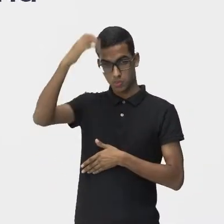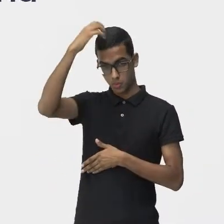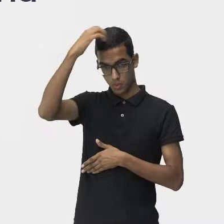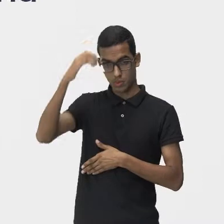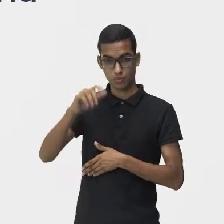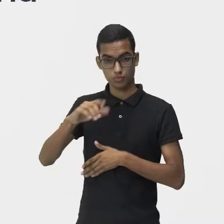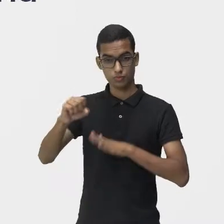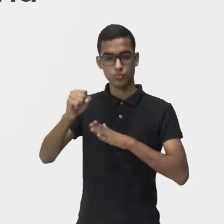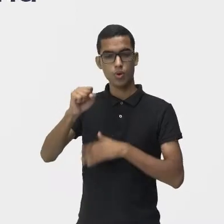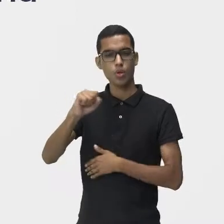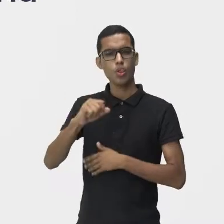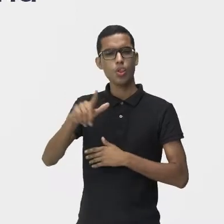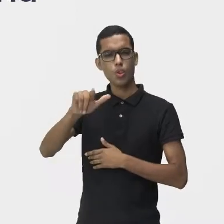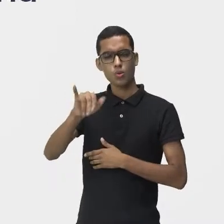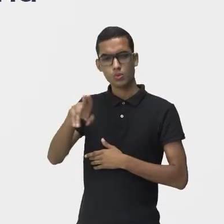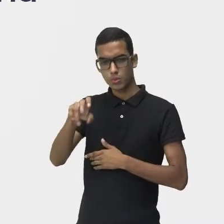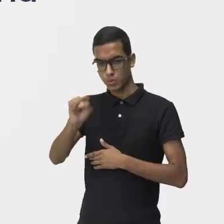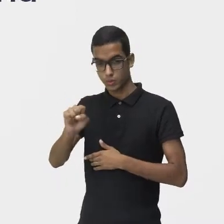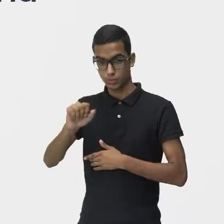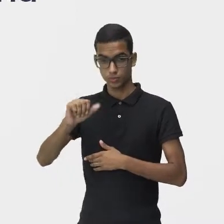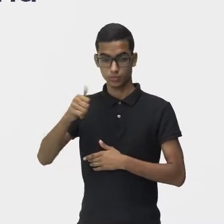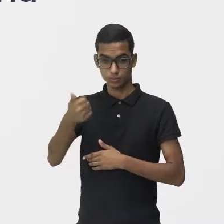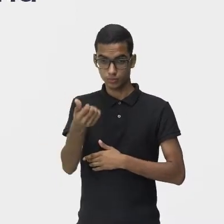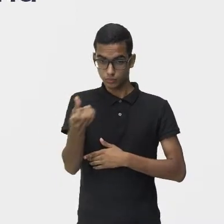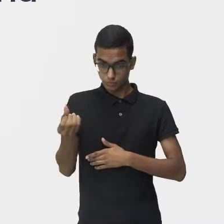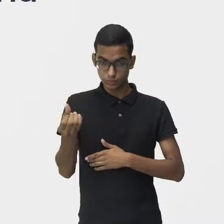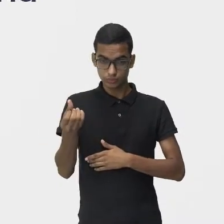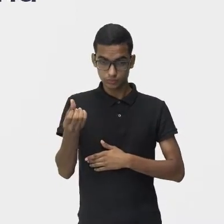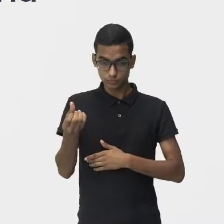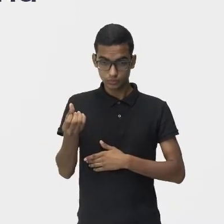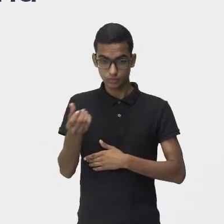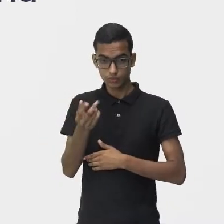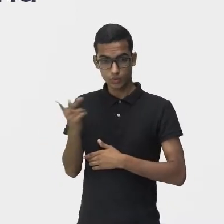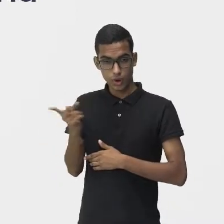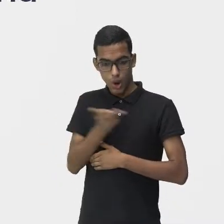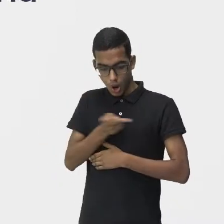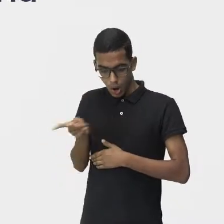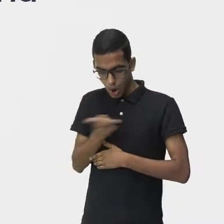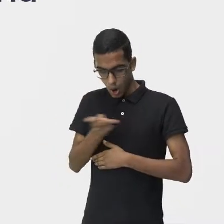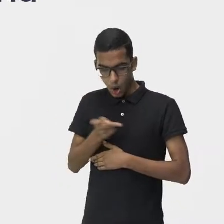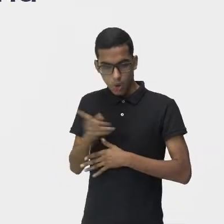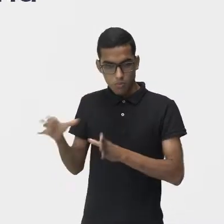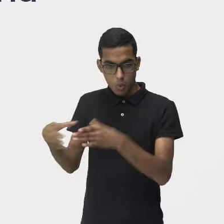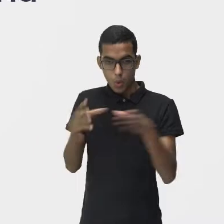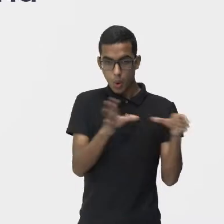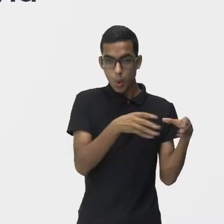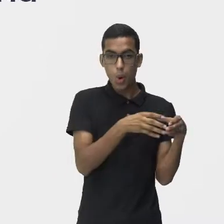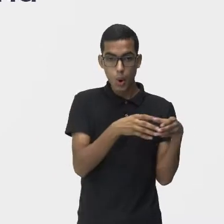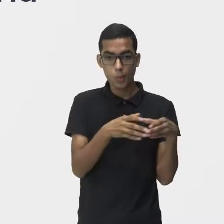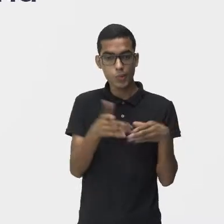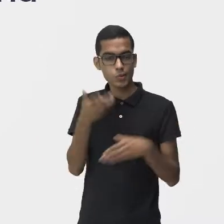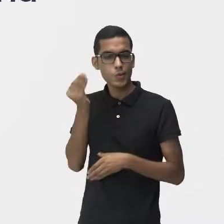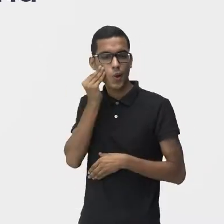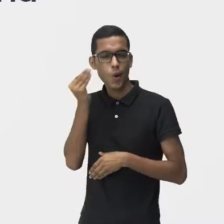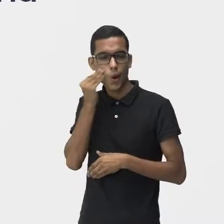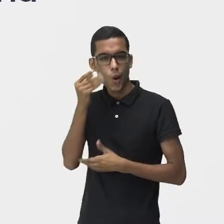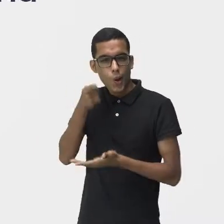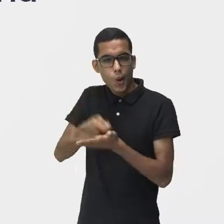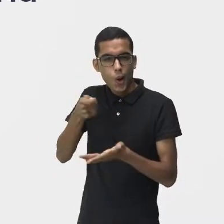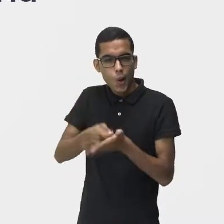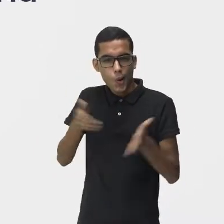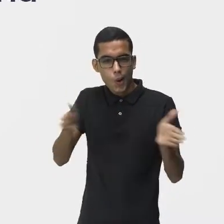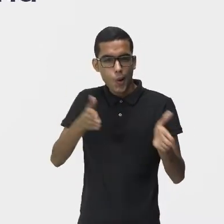políticos lutando juntos pelo mesmo ideal, que era pôr um fim a esse regime antigo, pôr um fim a esse